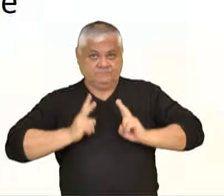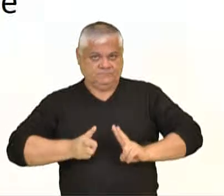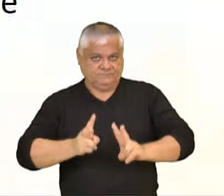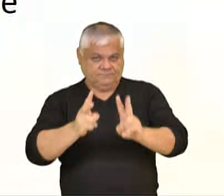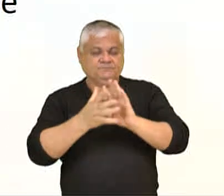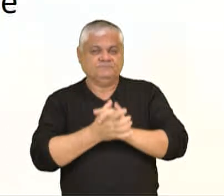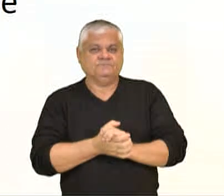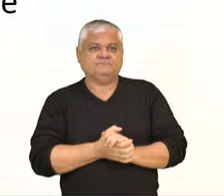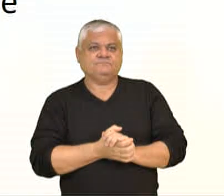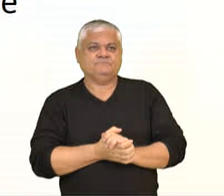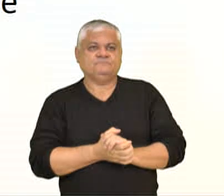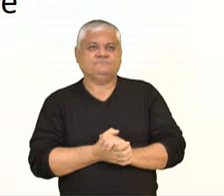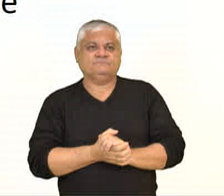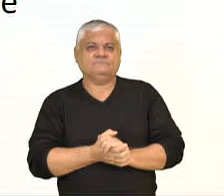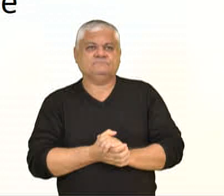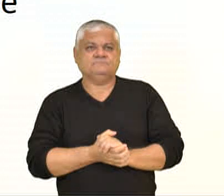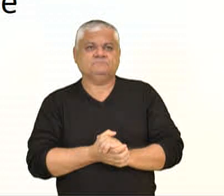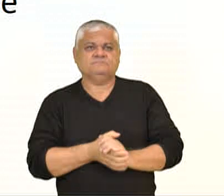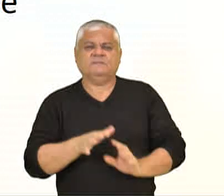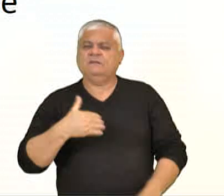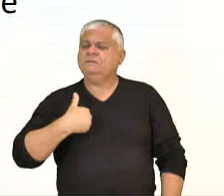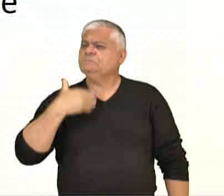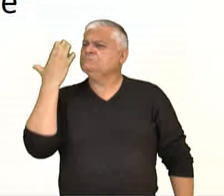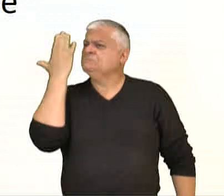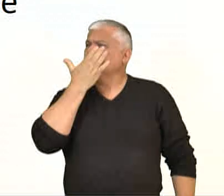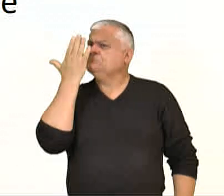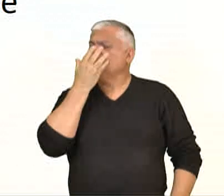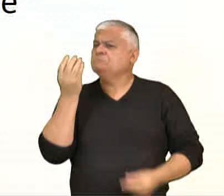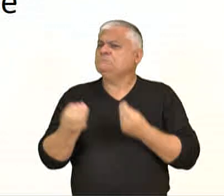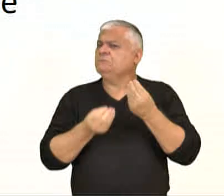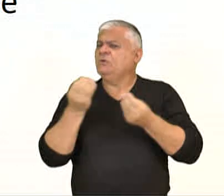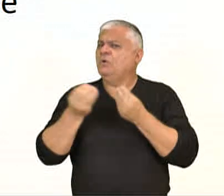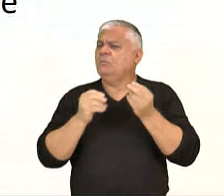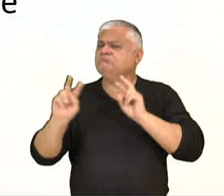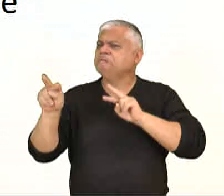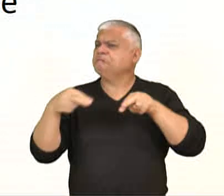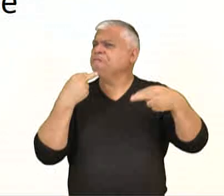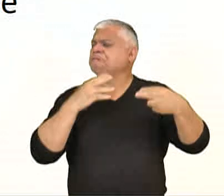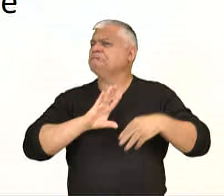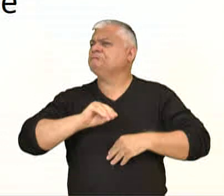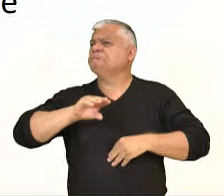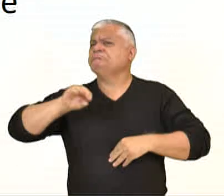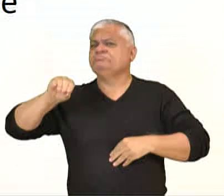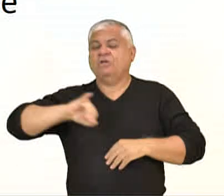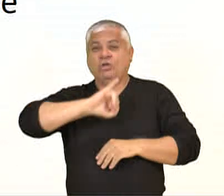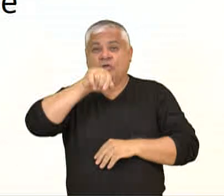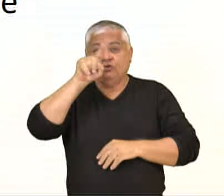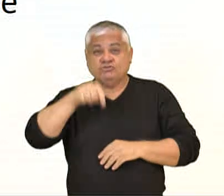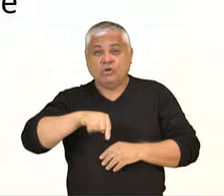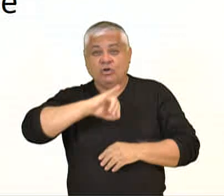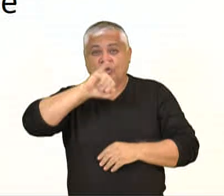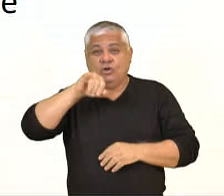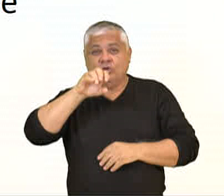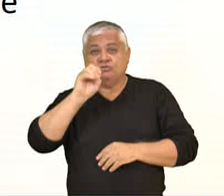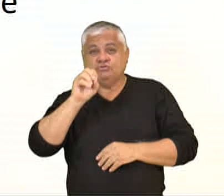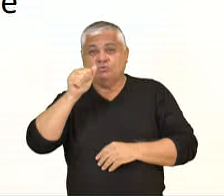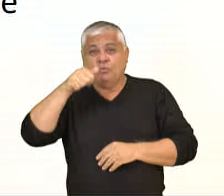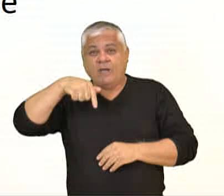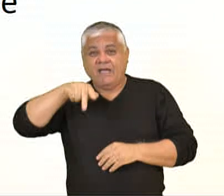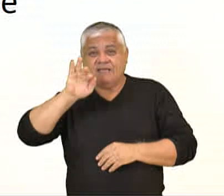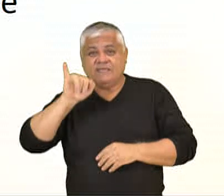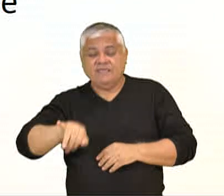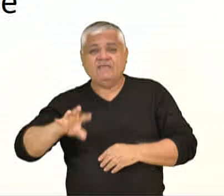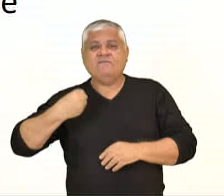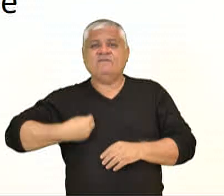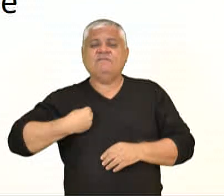leitura. Não se via quando e como se viam. Jó Joaquim, além disso, existindo